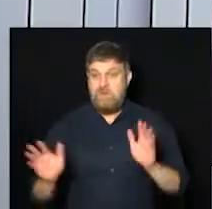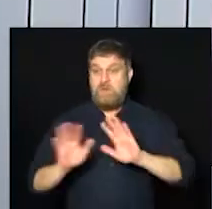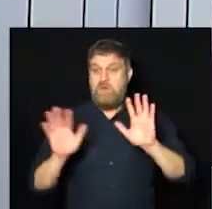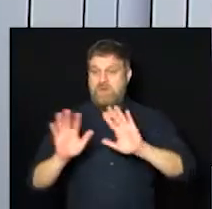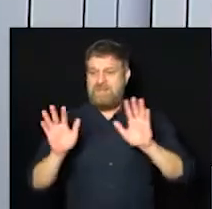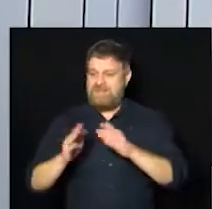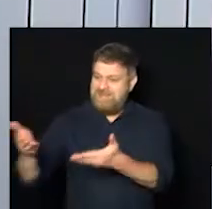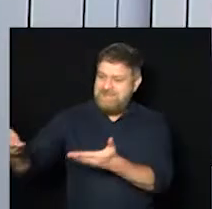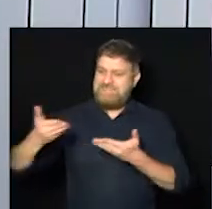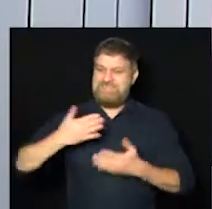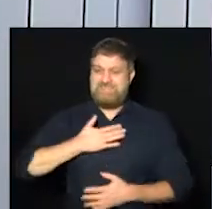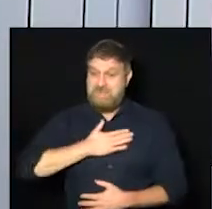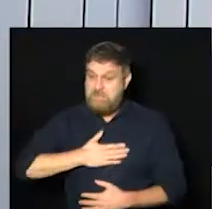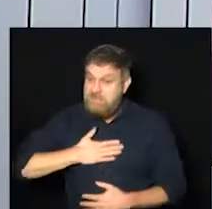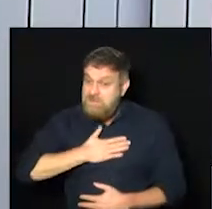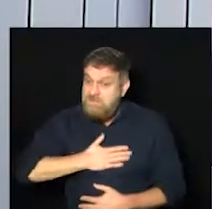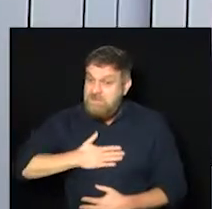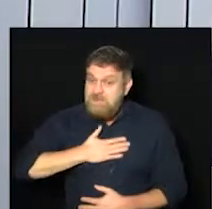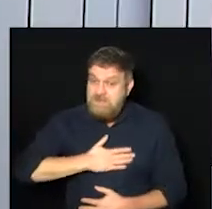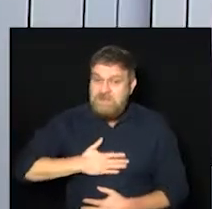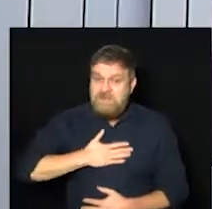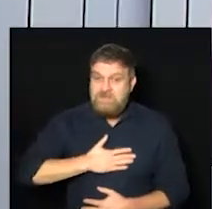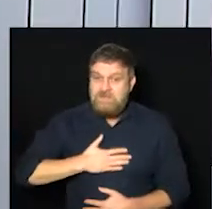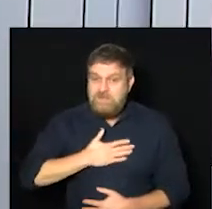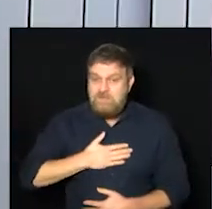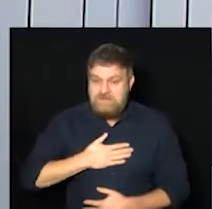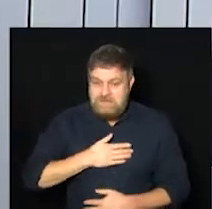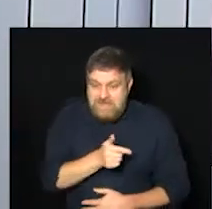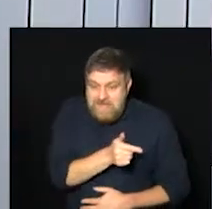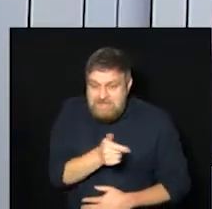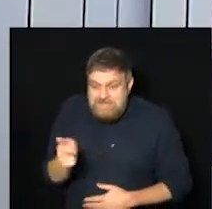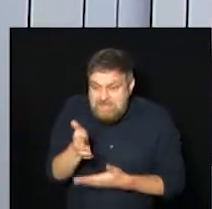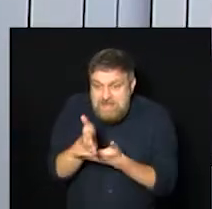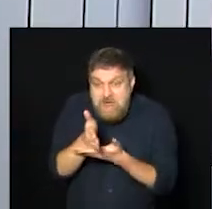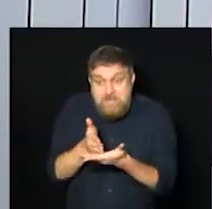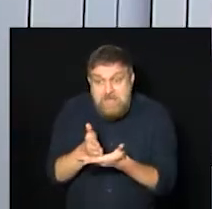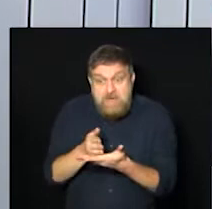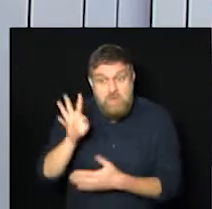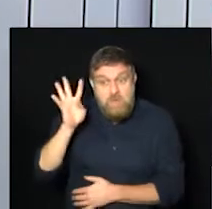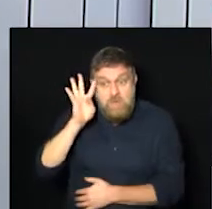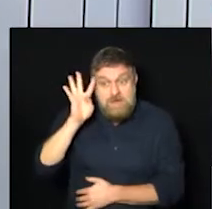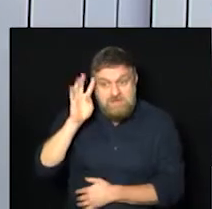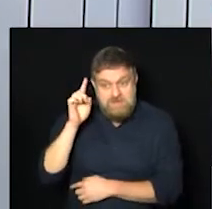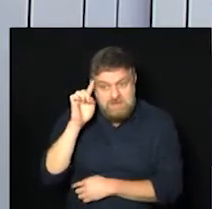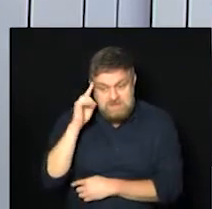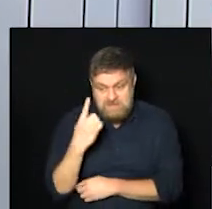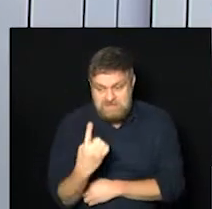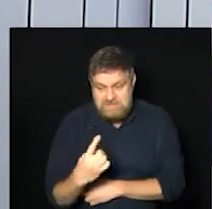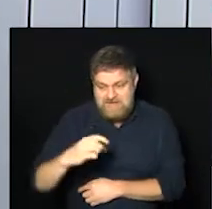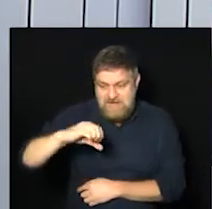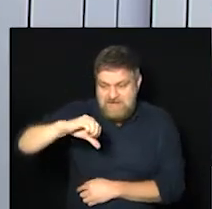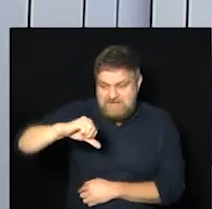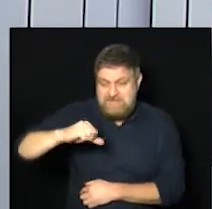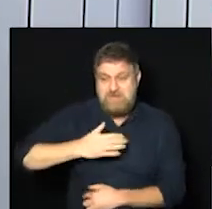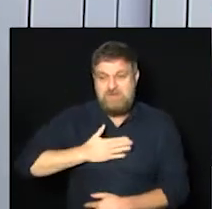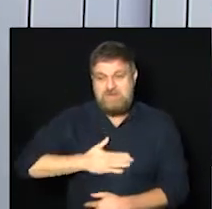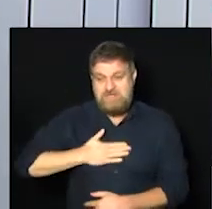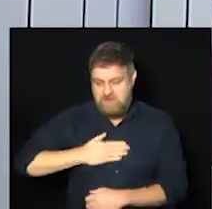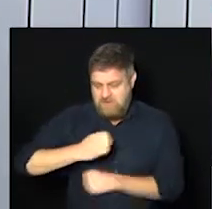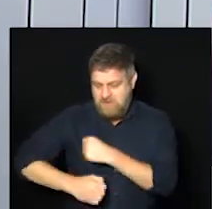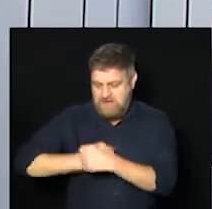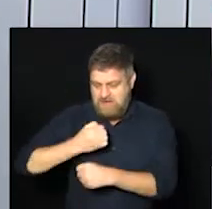Olá, seja bem-vinda, seja bem-vindo. Chegamos ao meio da semana, quarta-feira, dia 19 de agosto de